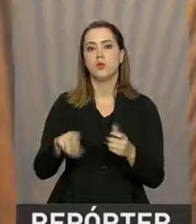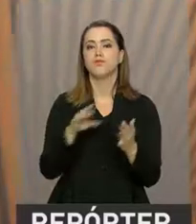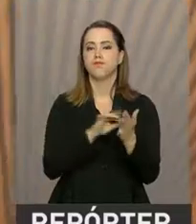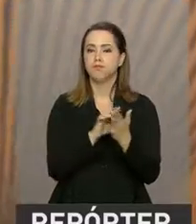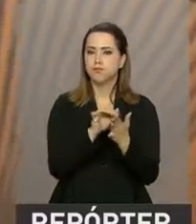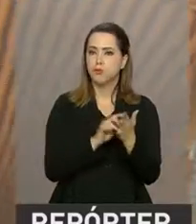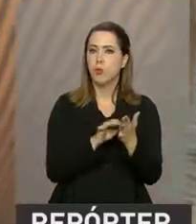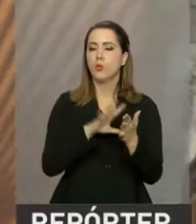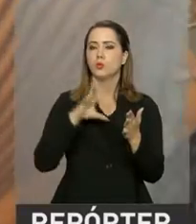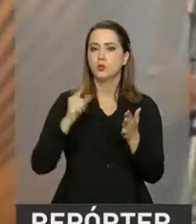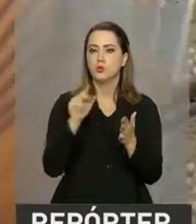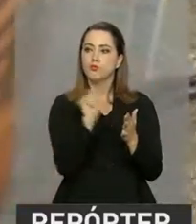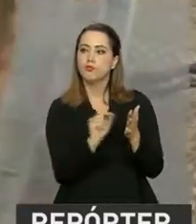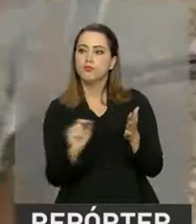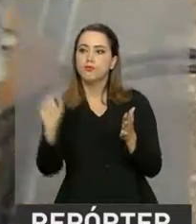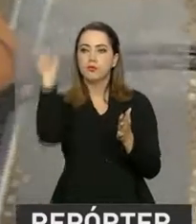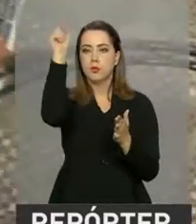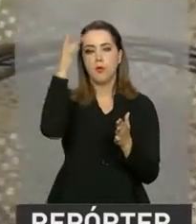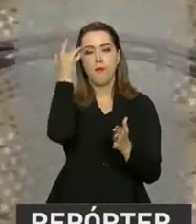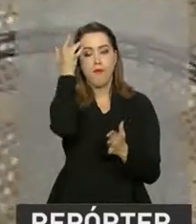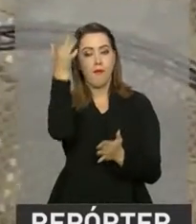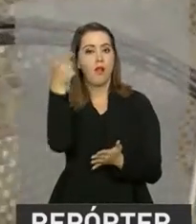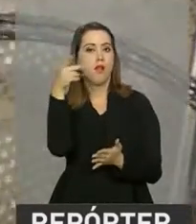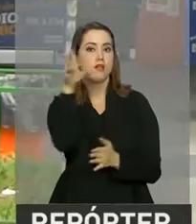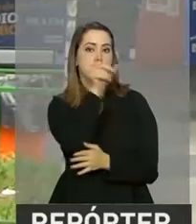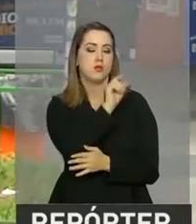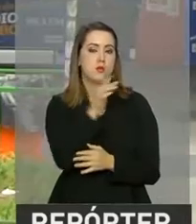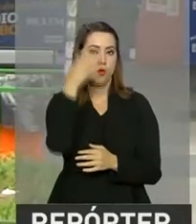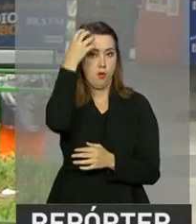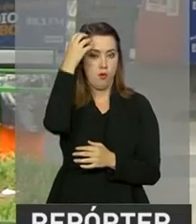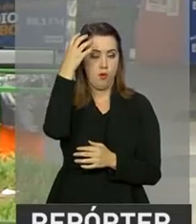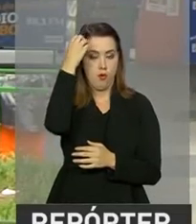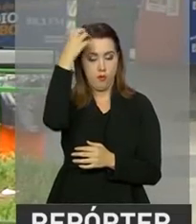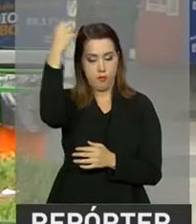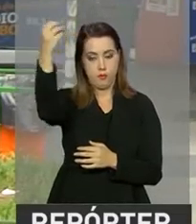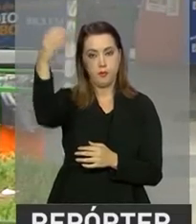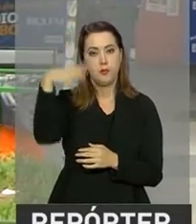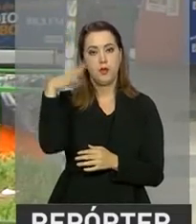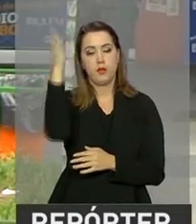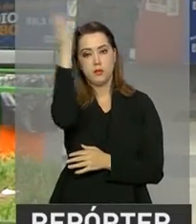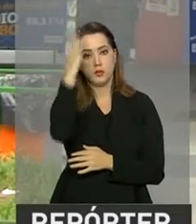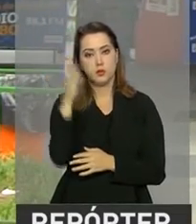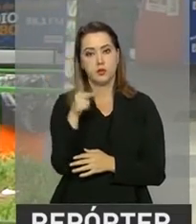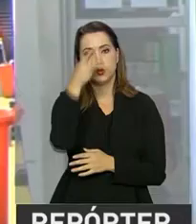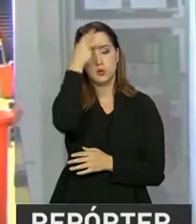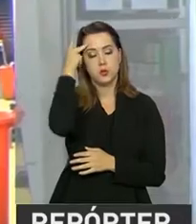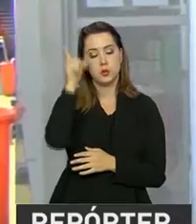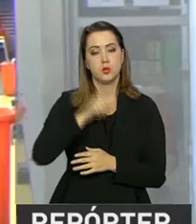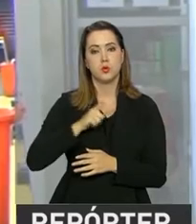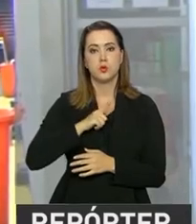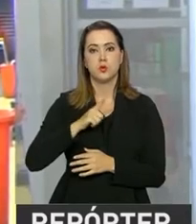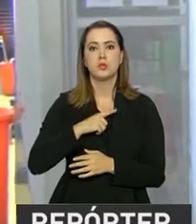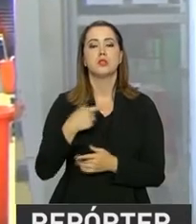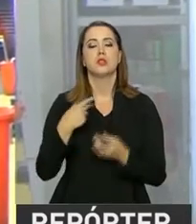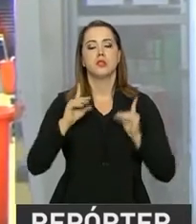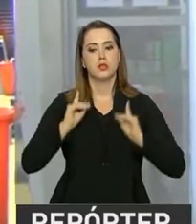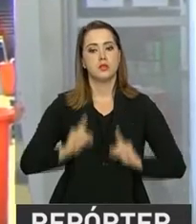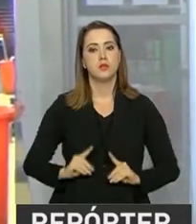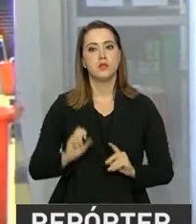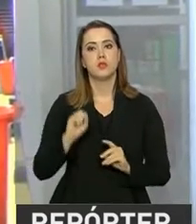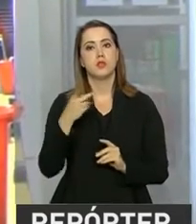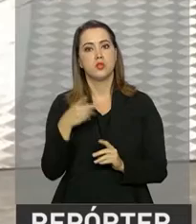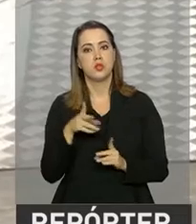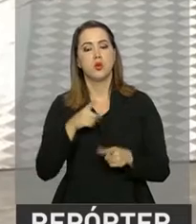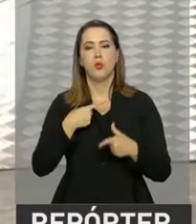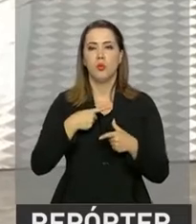país. A ideia é facilitar a viagem pelo Brasil de pessoas que tenham algum tipo de deficiência ou mobilidade reduzida